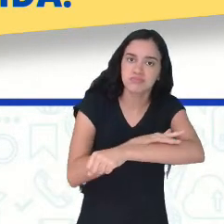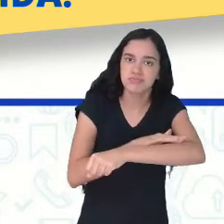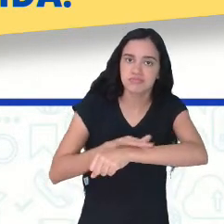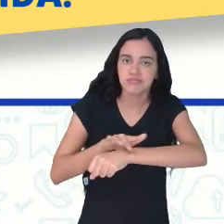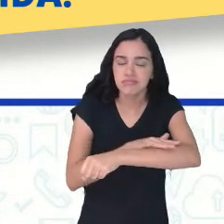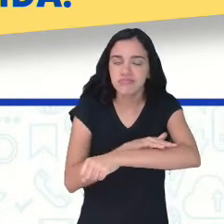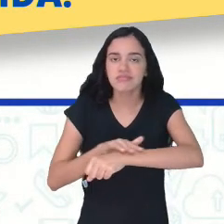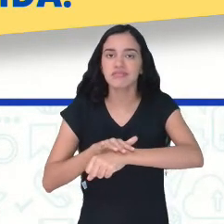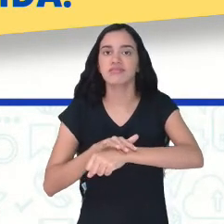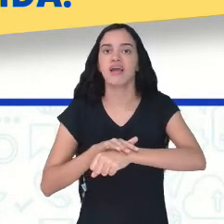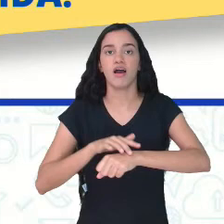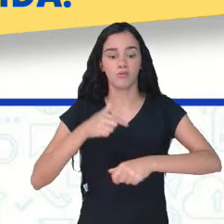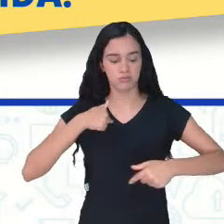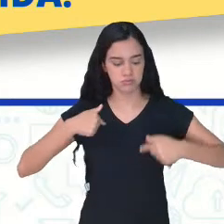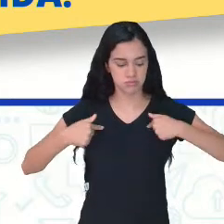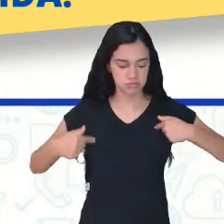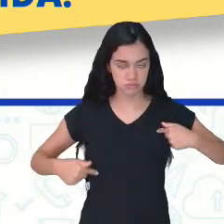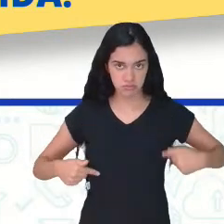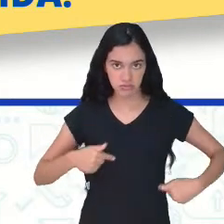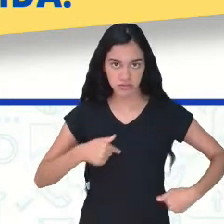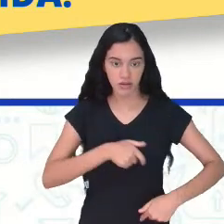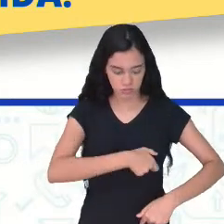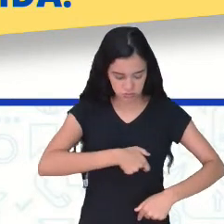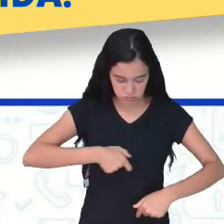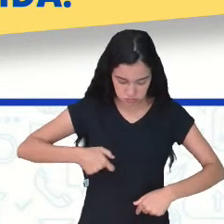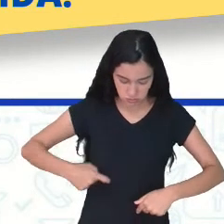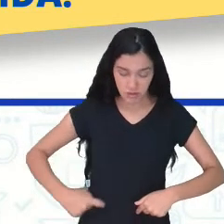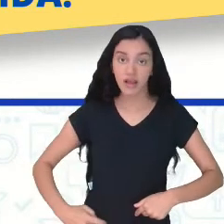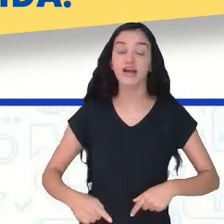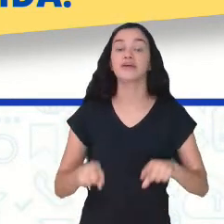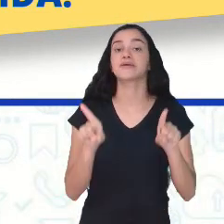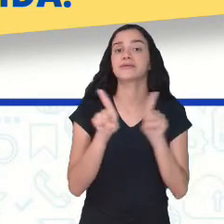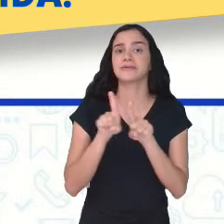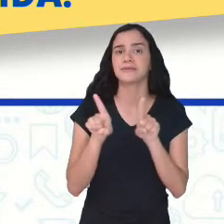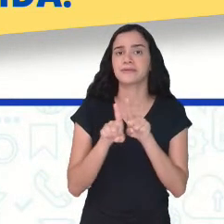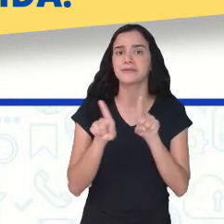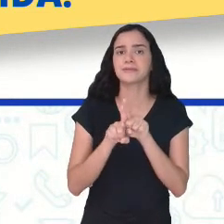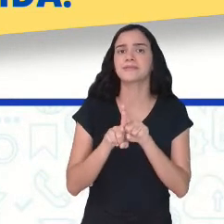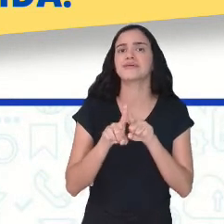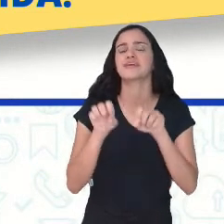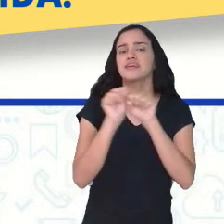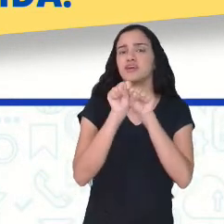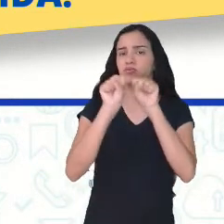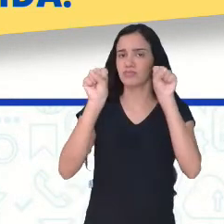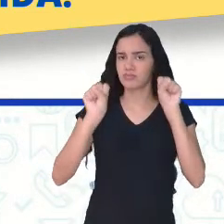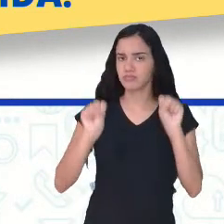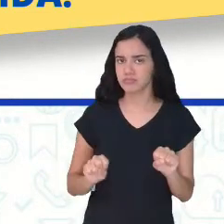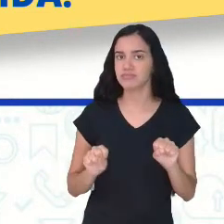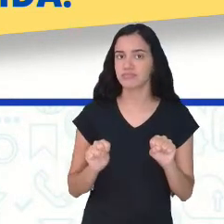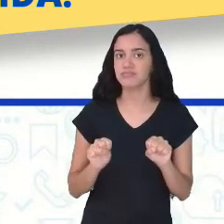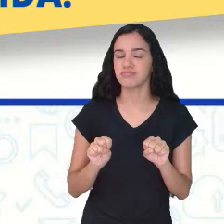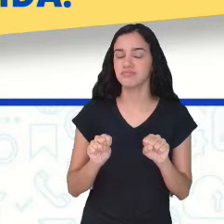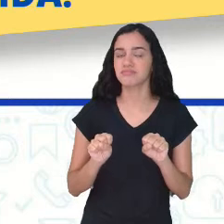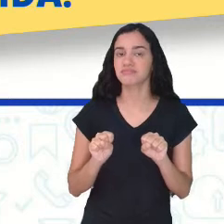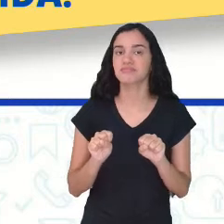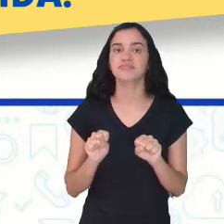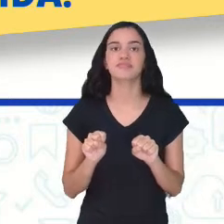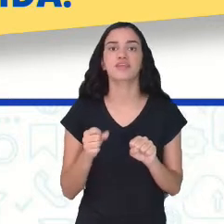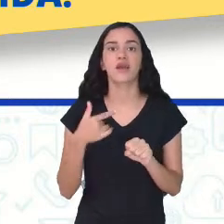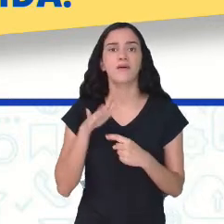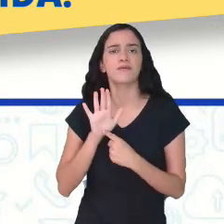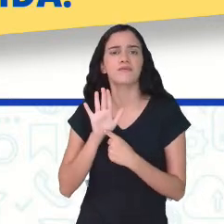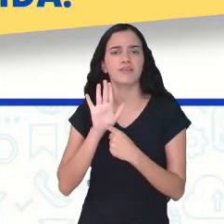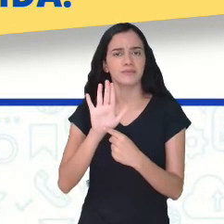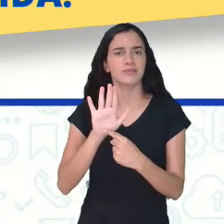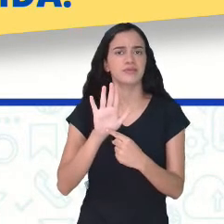órgãos, e agora eu já estou diante de grandes peças, né, que são os órgãos, que são os sistemas, e que aí vai